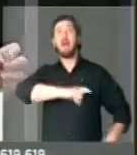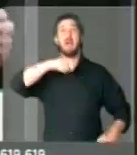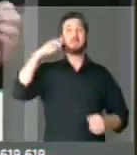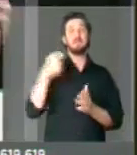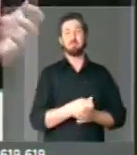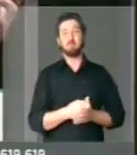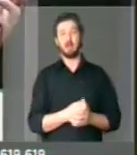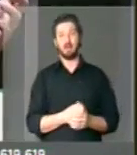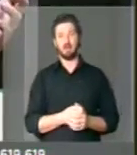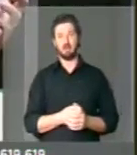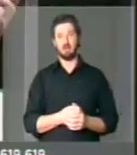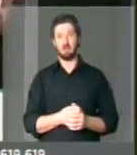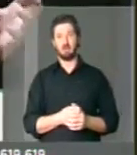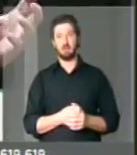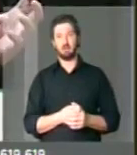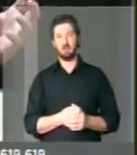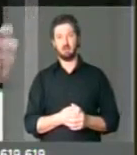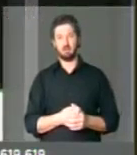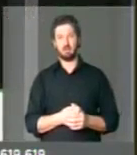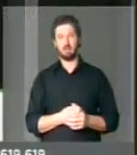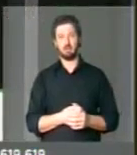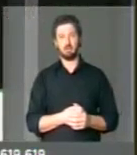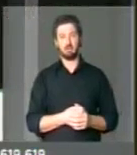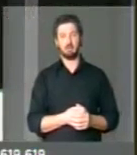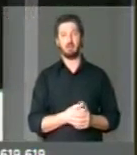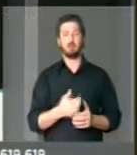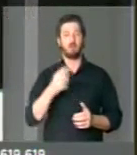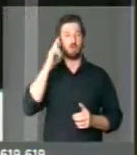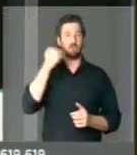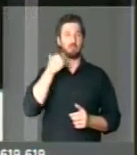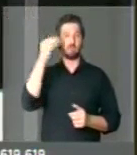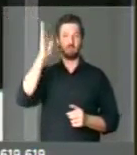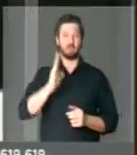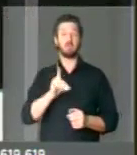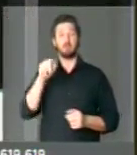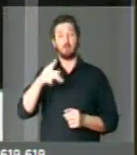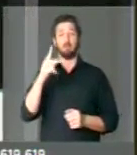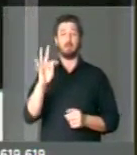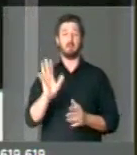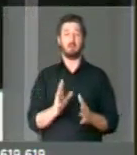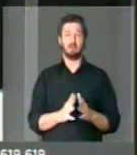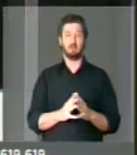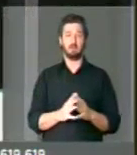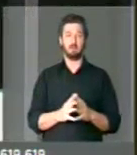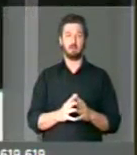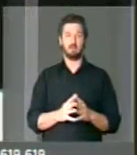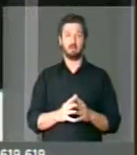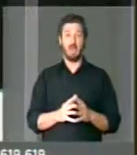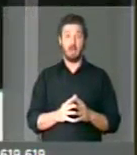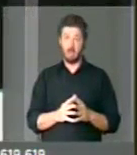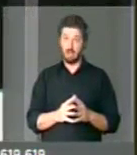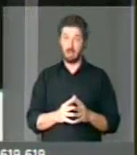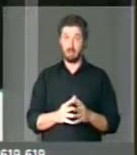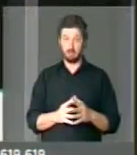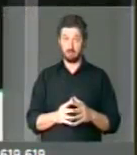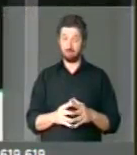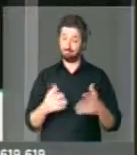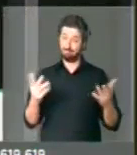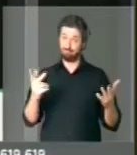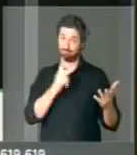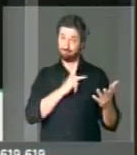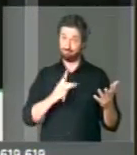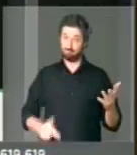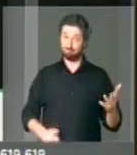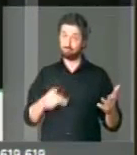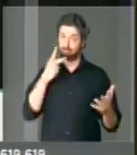dinheiro, quem mais pagou para os banqueiros nesse país foram os governos do PT. Então, senhor presidente,